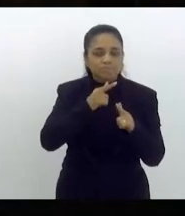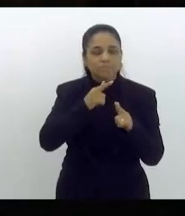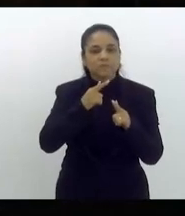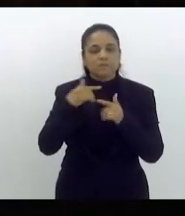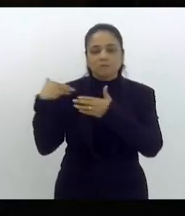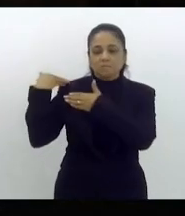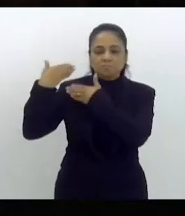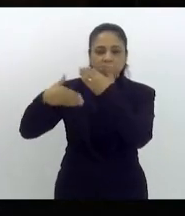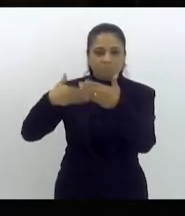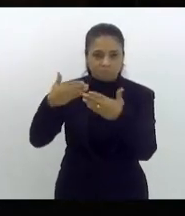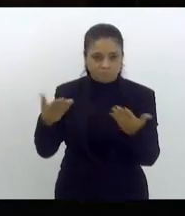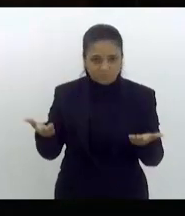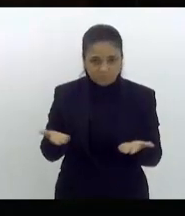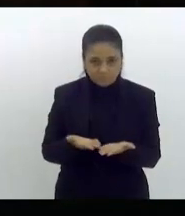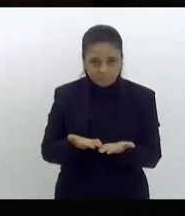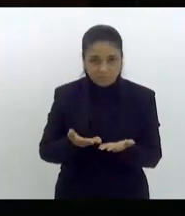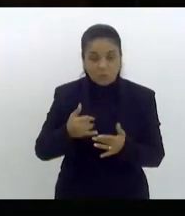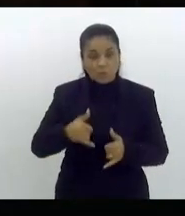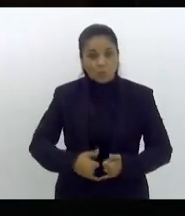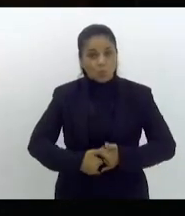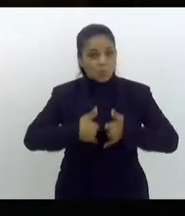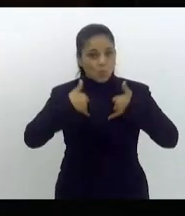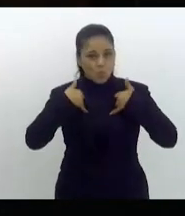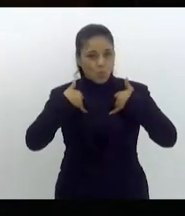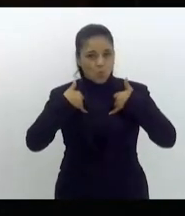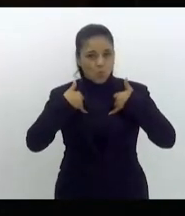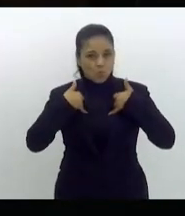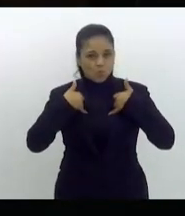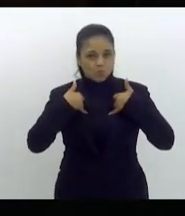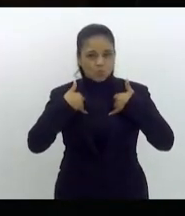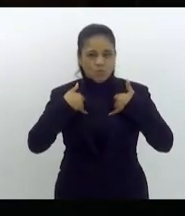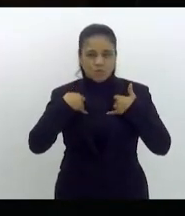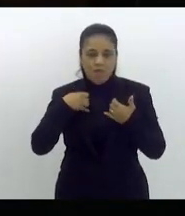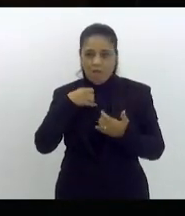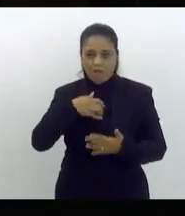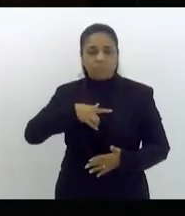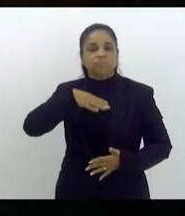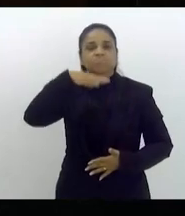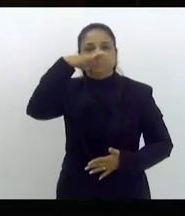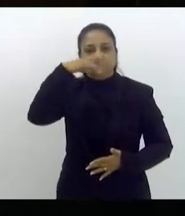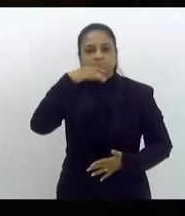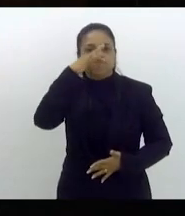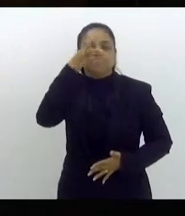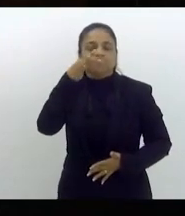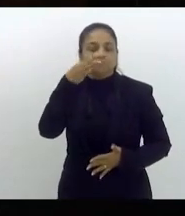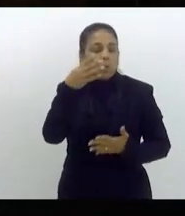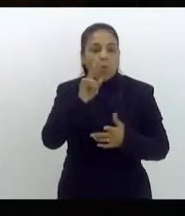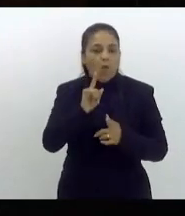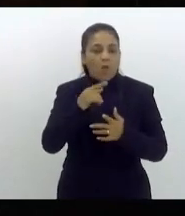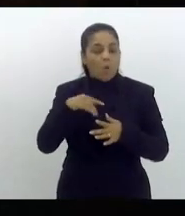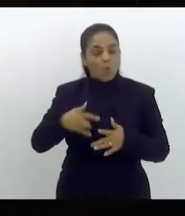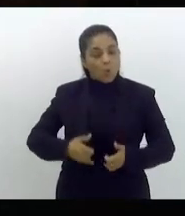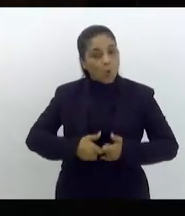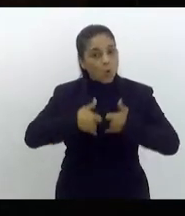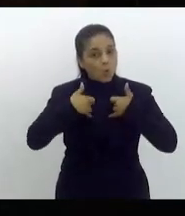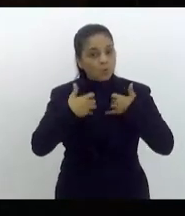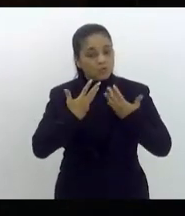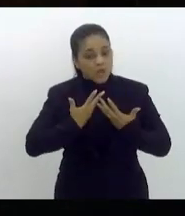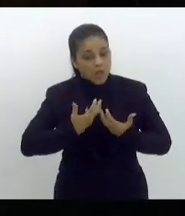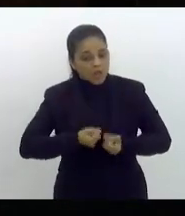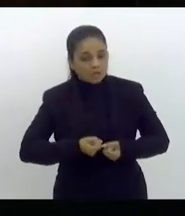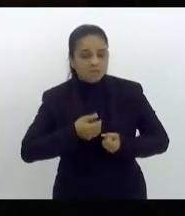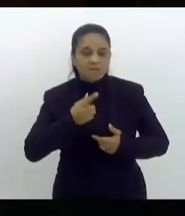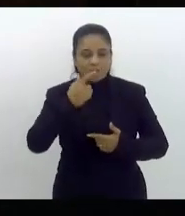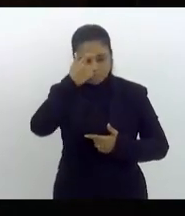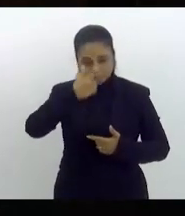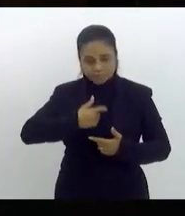trajetória até aqui o orgulho que falamos não é o da arrogância é o da aceitação tentam